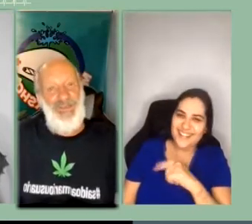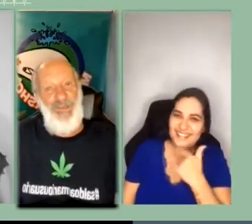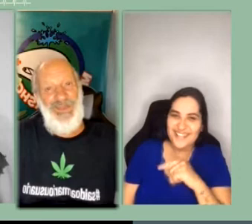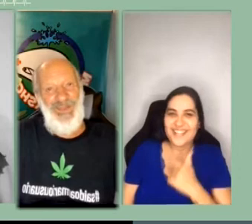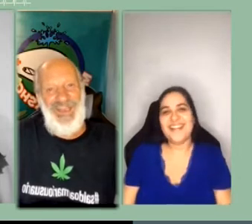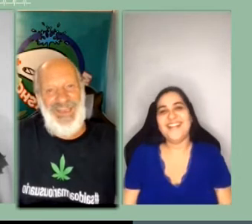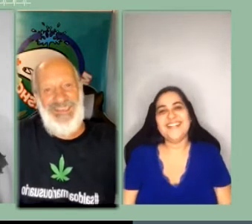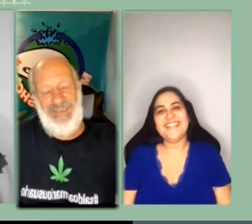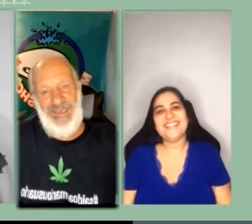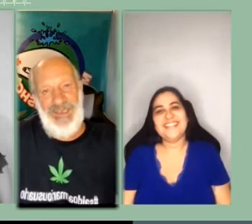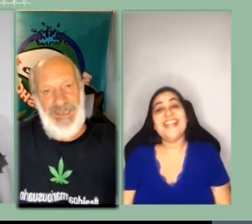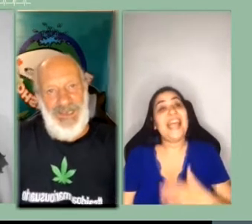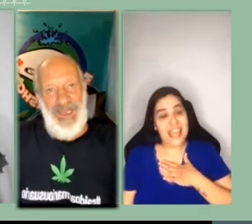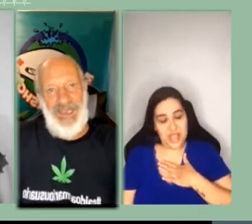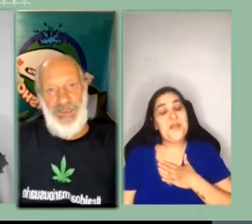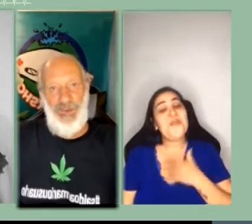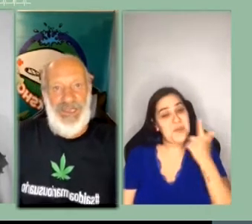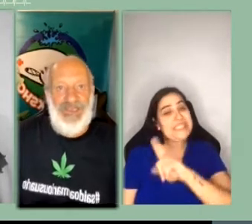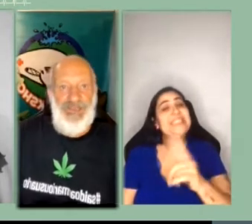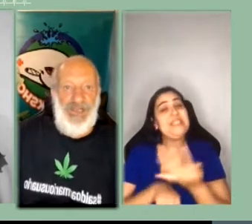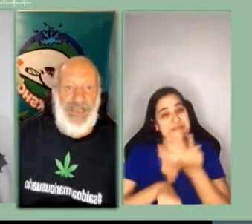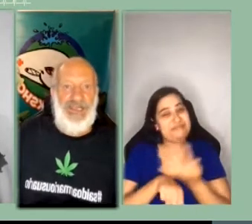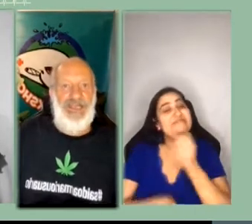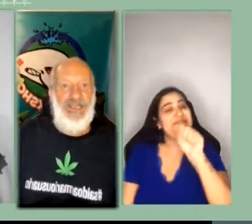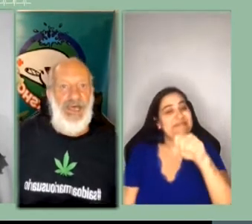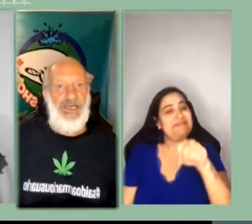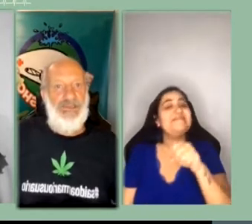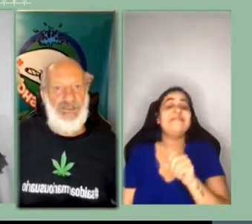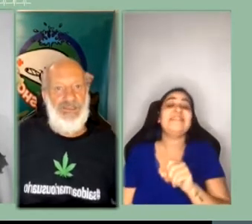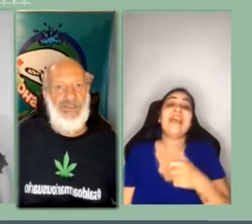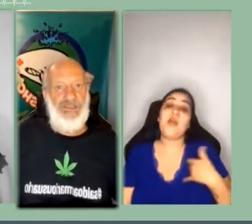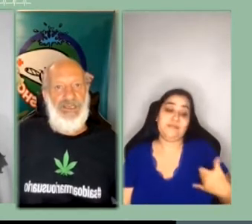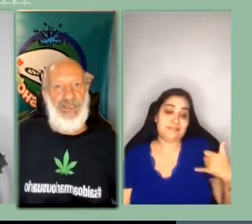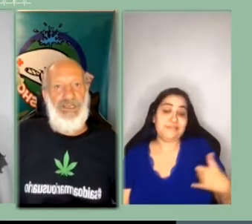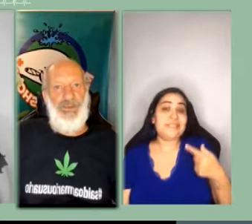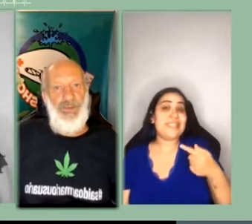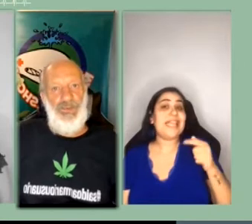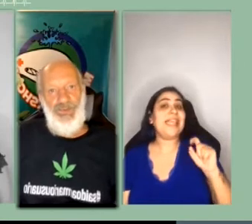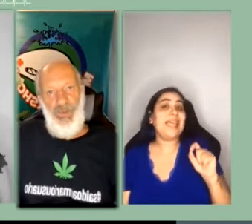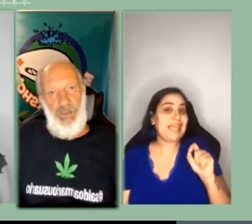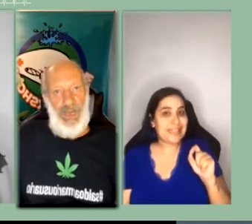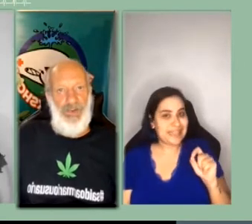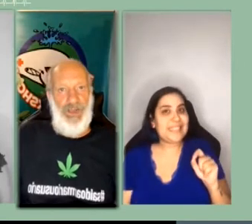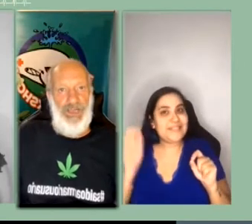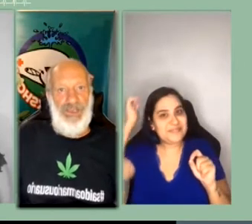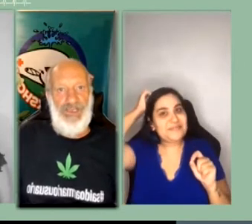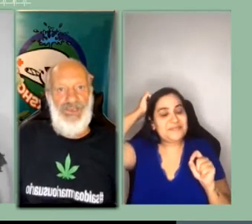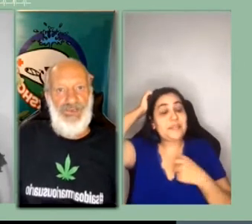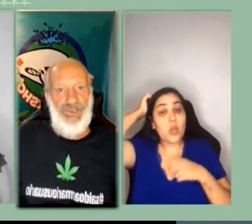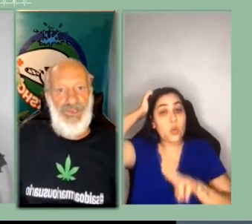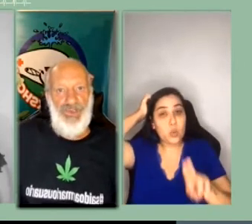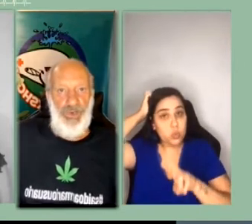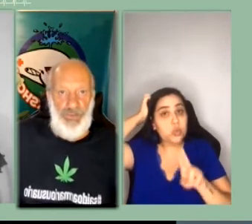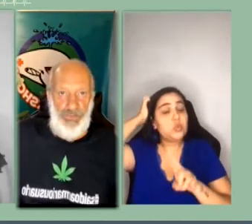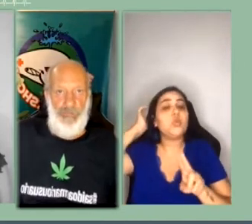Eu sou bem tolerante, sim. Acontece que eu tenho 70 anos e uso a maconha desde